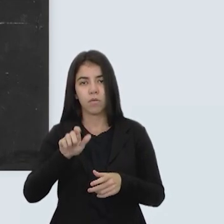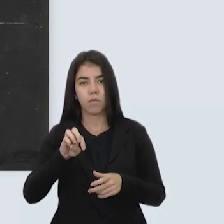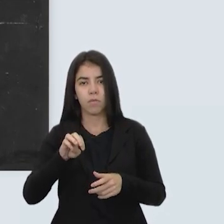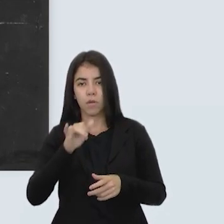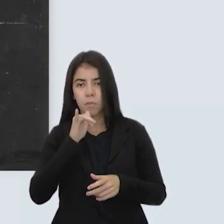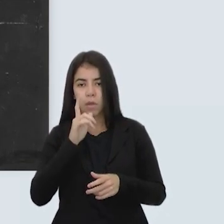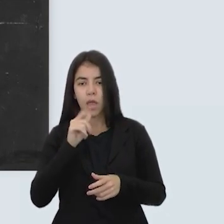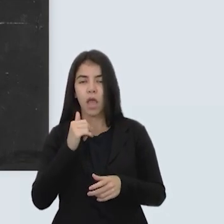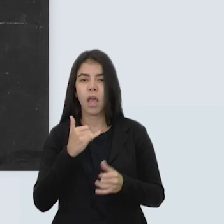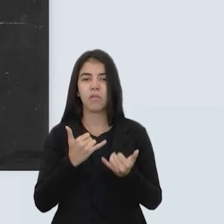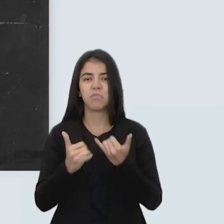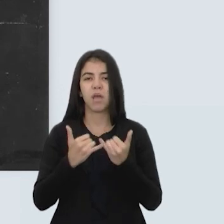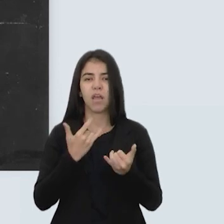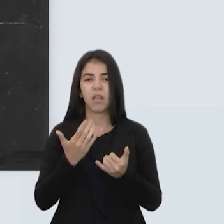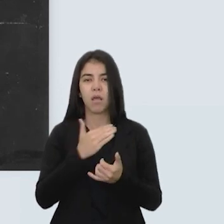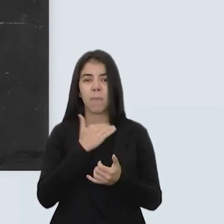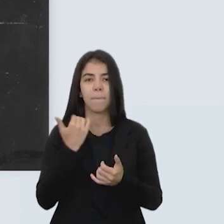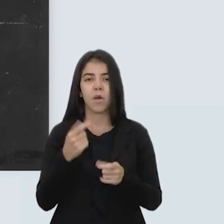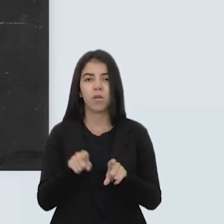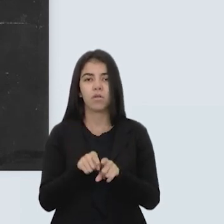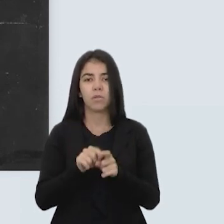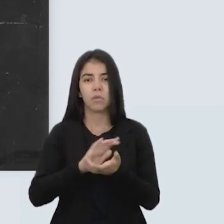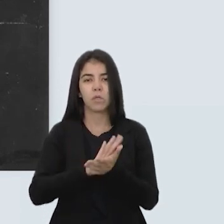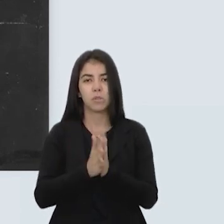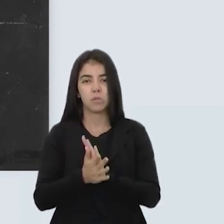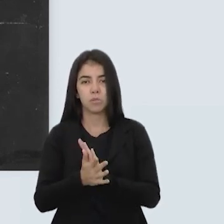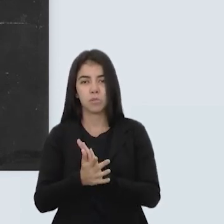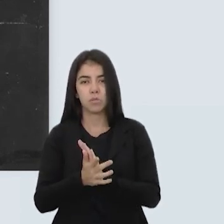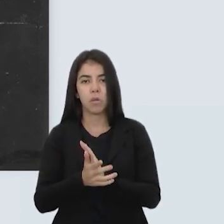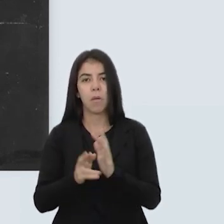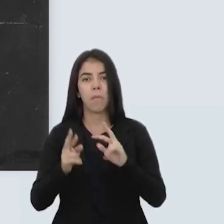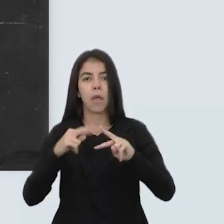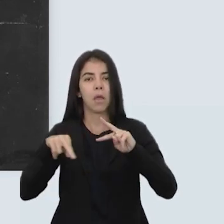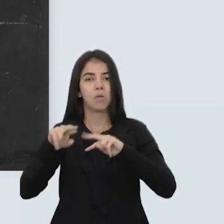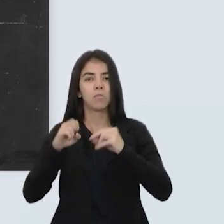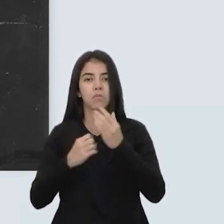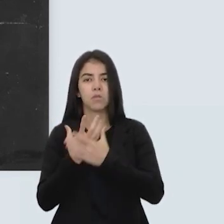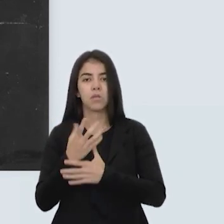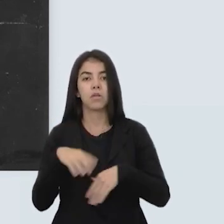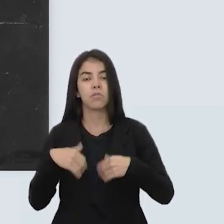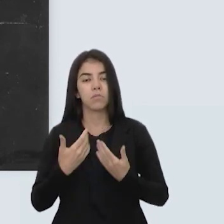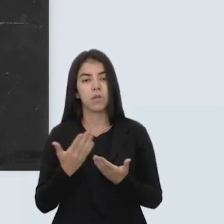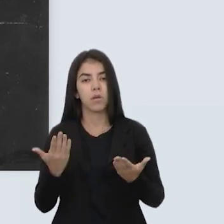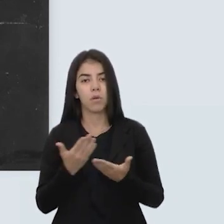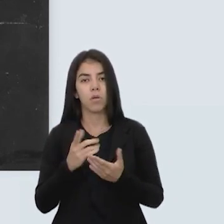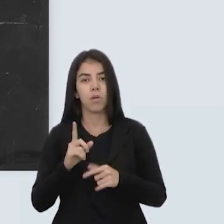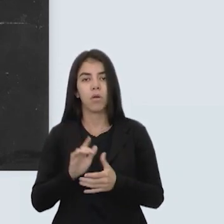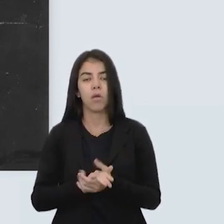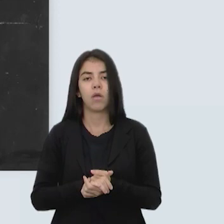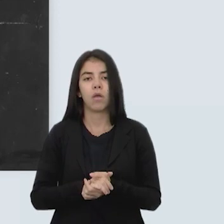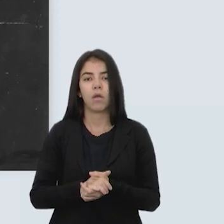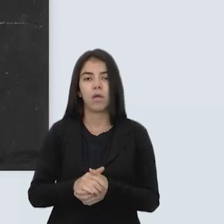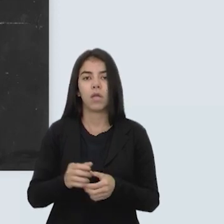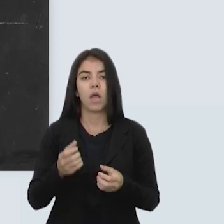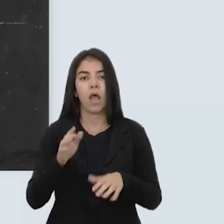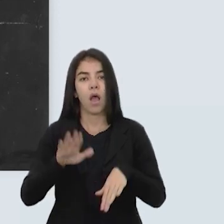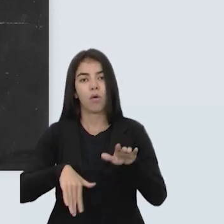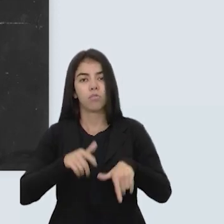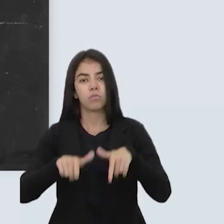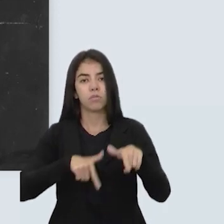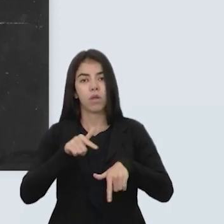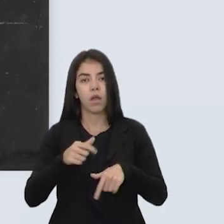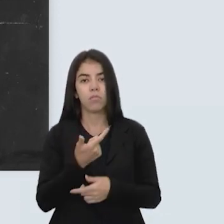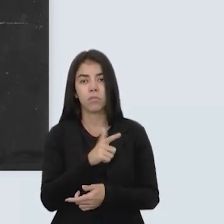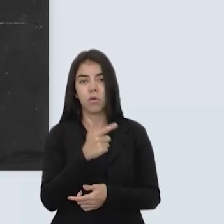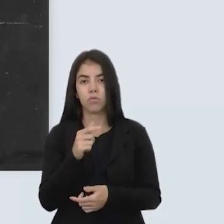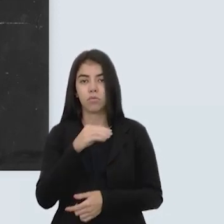morte e destruição para conseguir recursos. Entre esses recursos está, obviamente, a mão de obra não remunerada, que em alguns locais nós